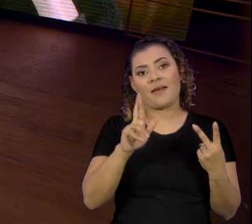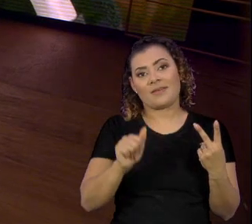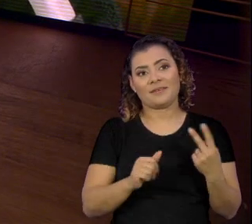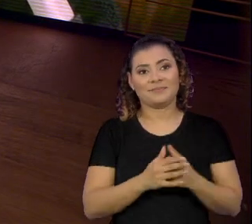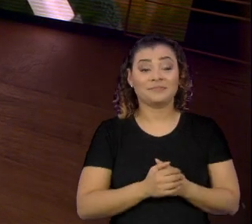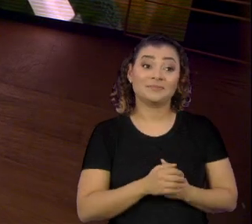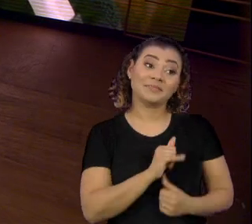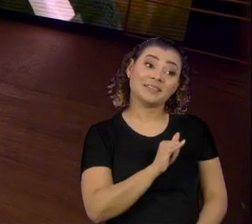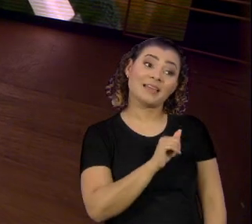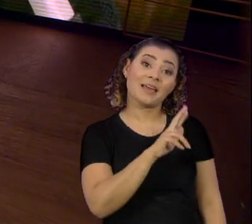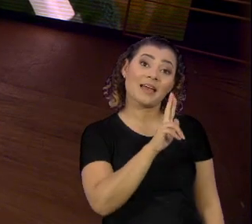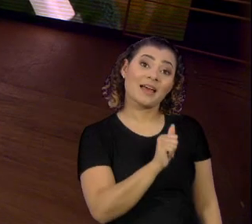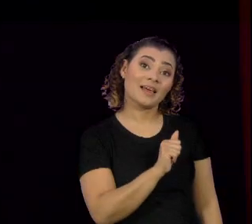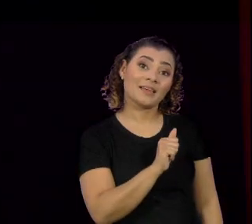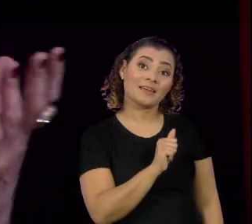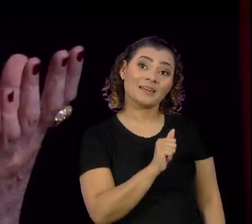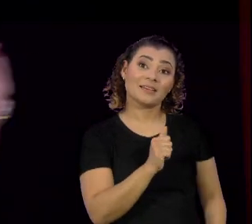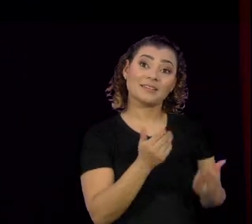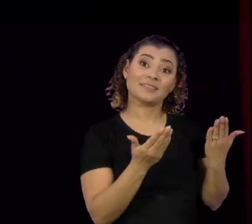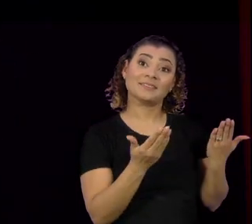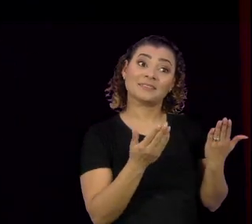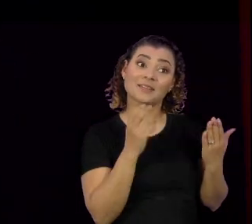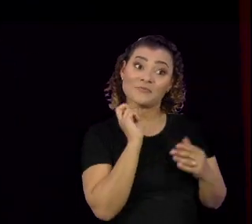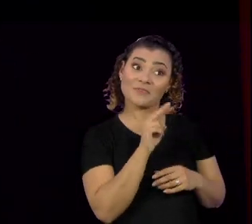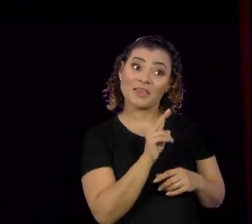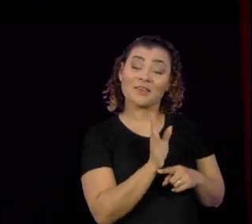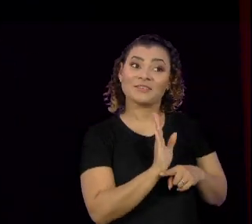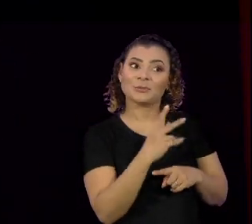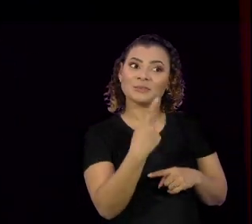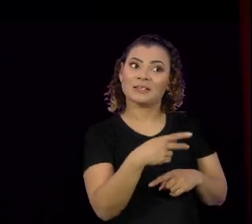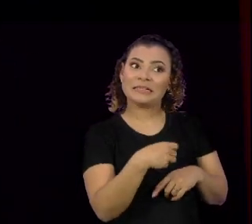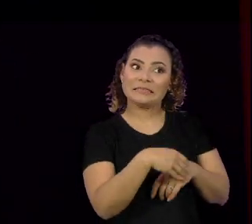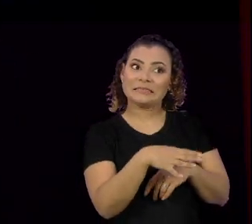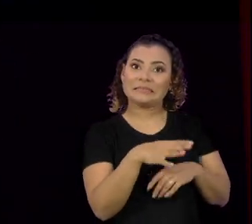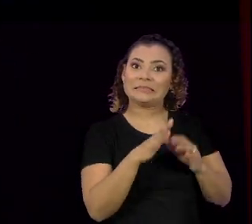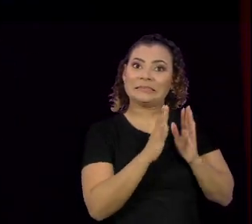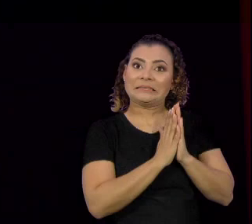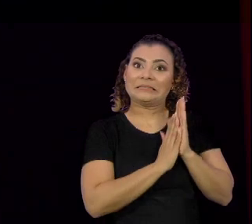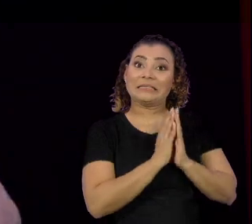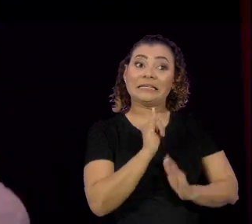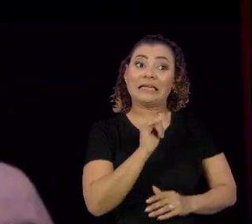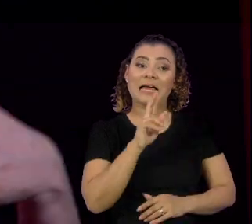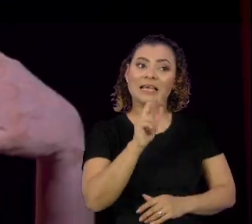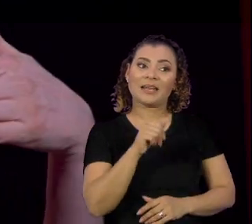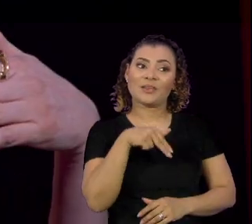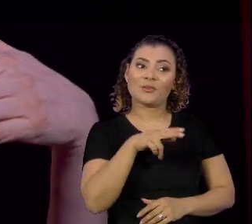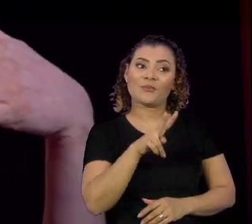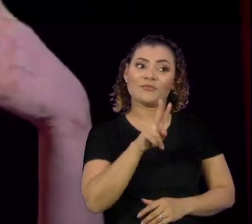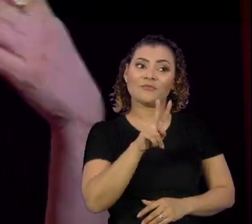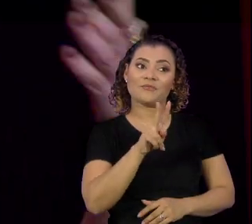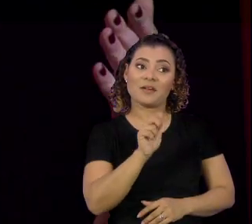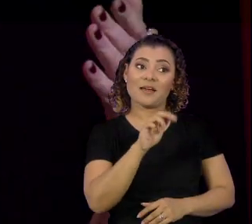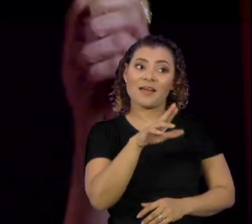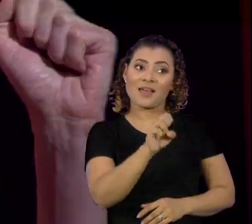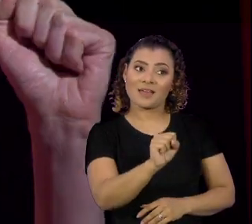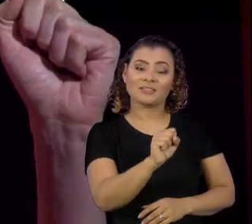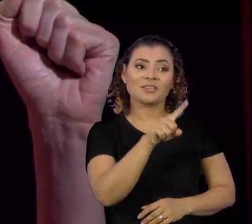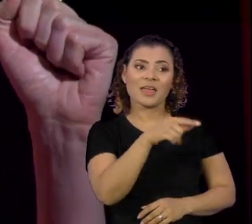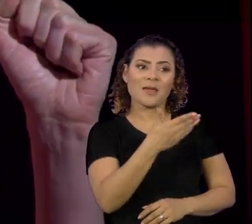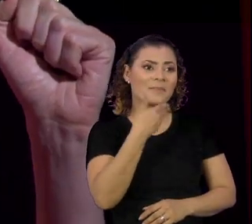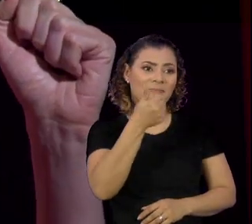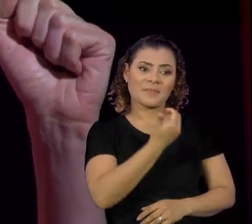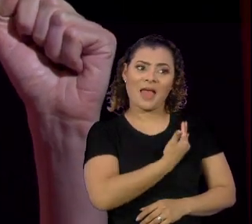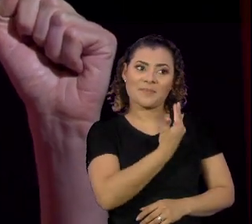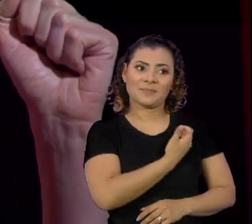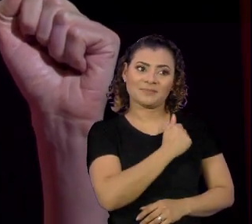Aliás, Yara, a gente vai ouvir umas palavras de Yara de Novaes, que eu acho que é a sua maior parceira